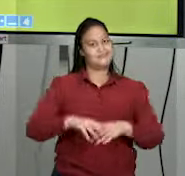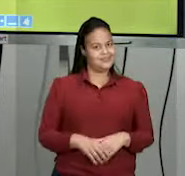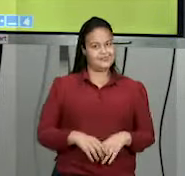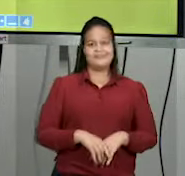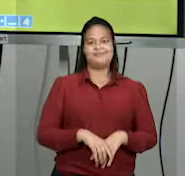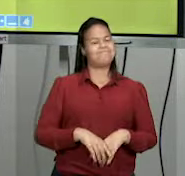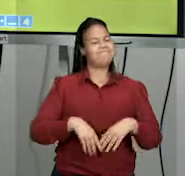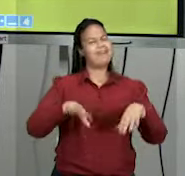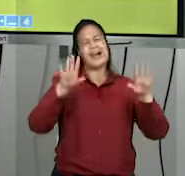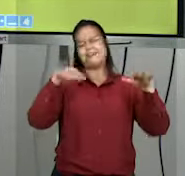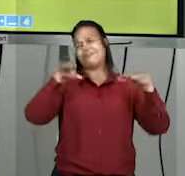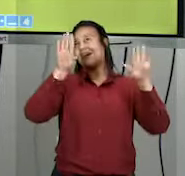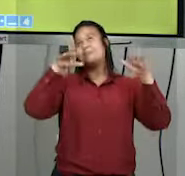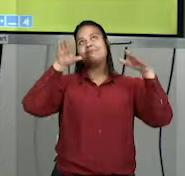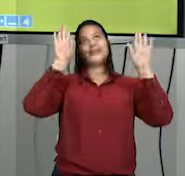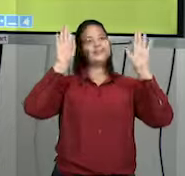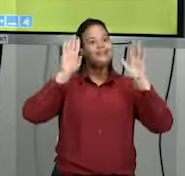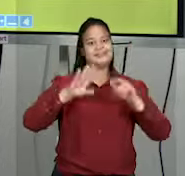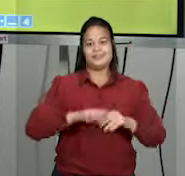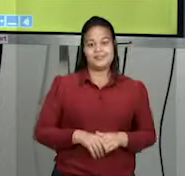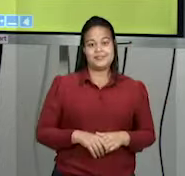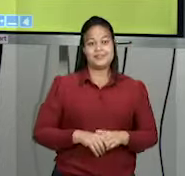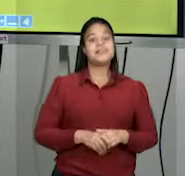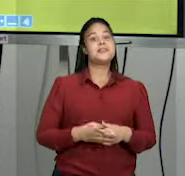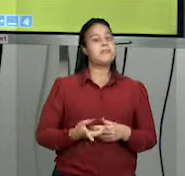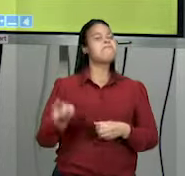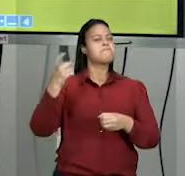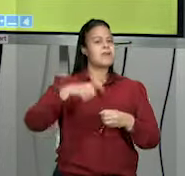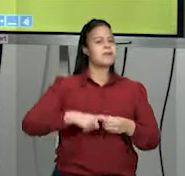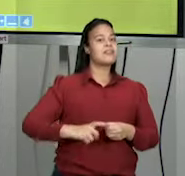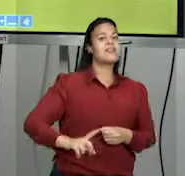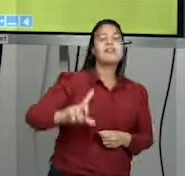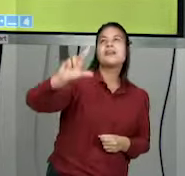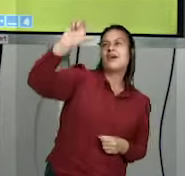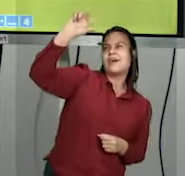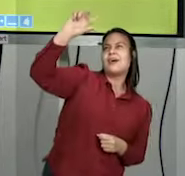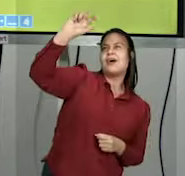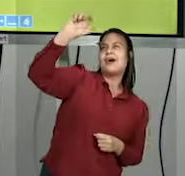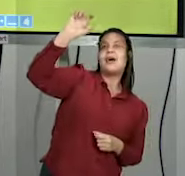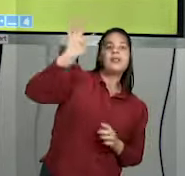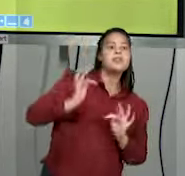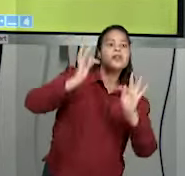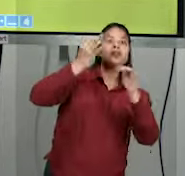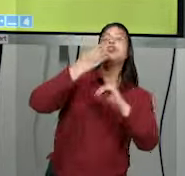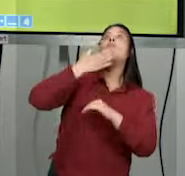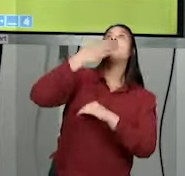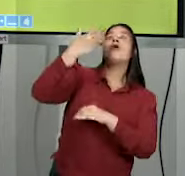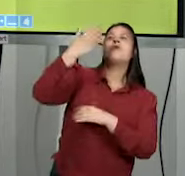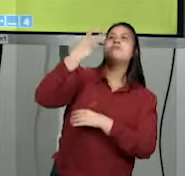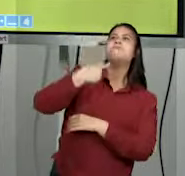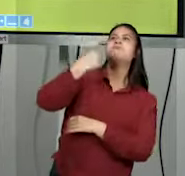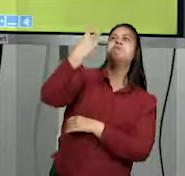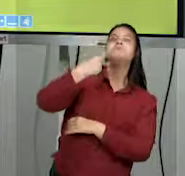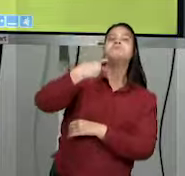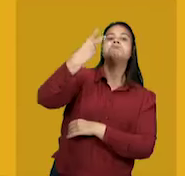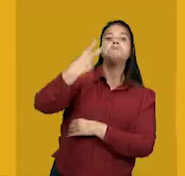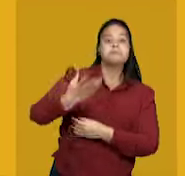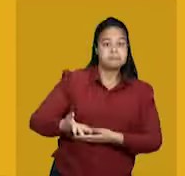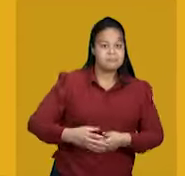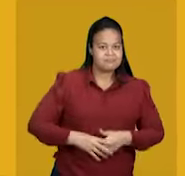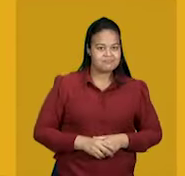vamos voltar aqui à selfie para a gente identificar o que é que tem de tecnologia nela? Bom, nós já tínhamos